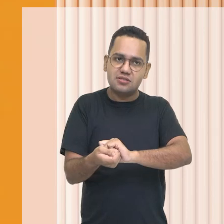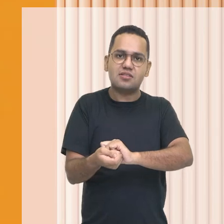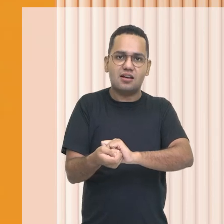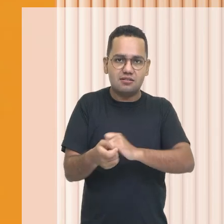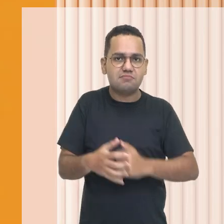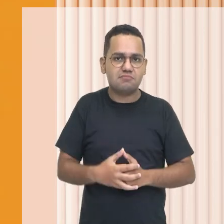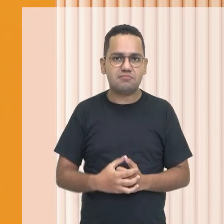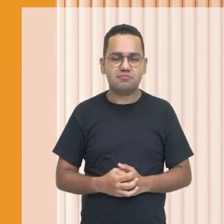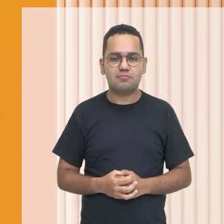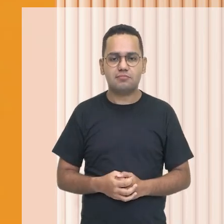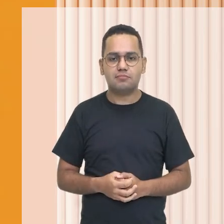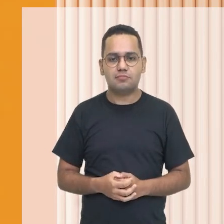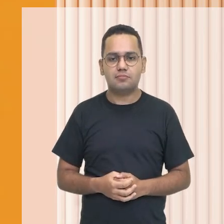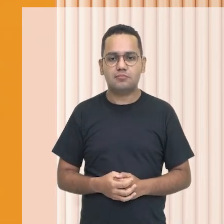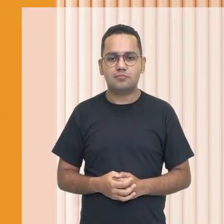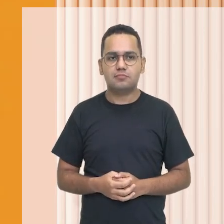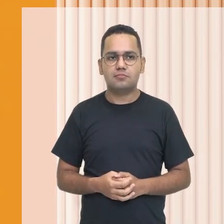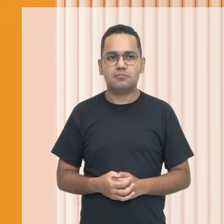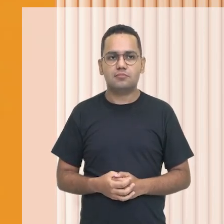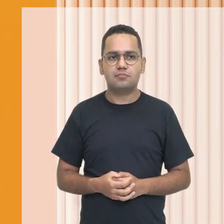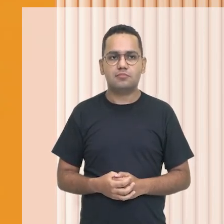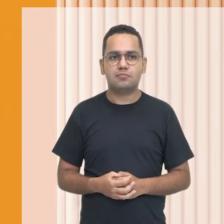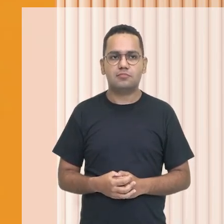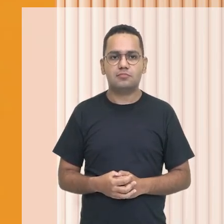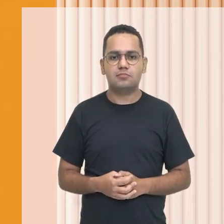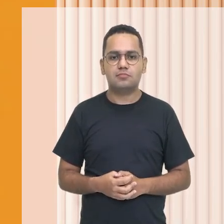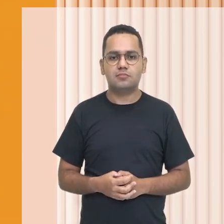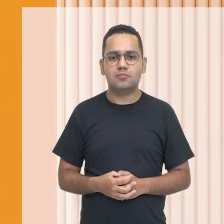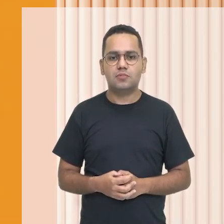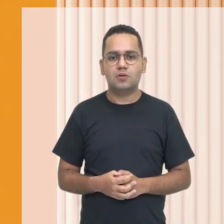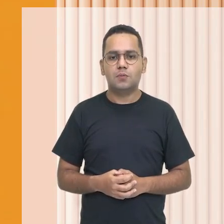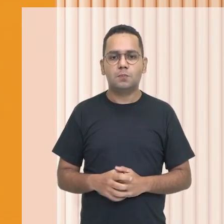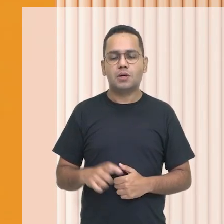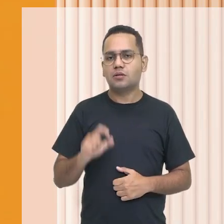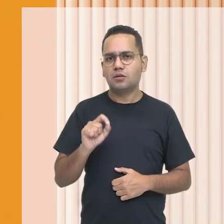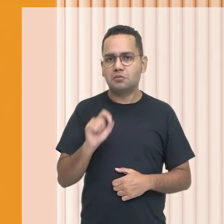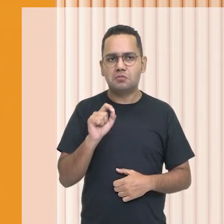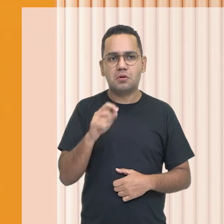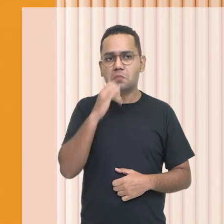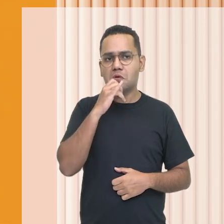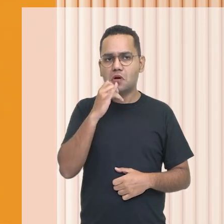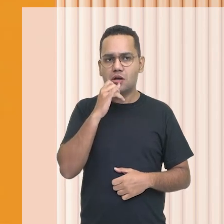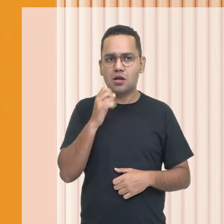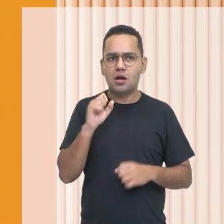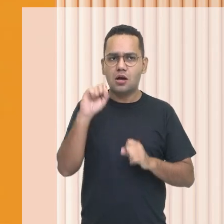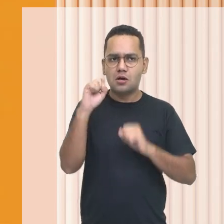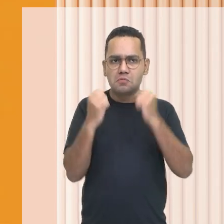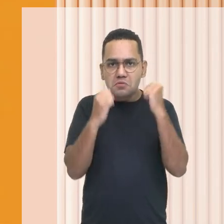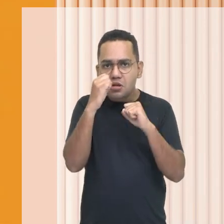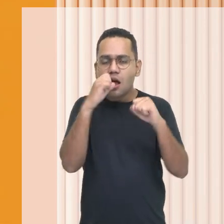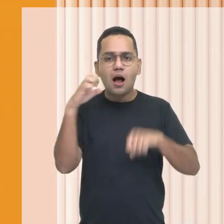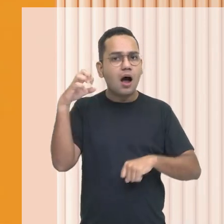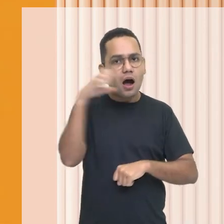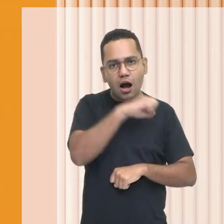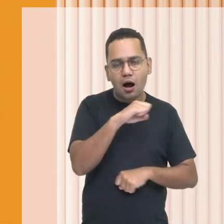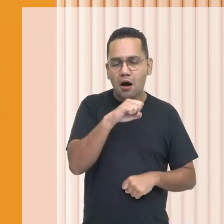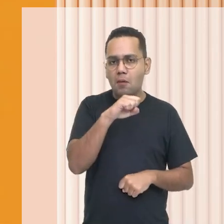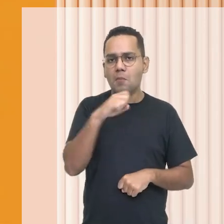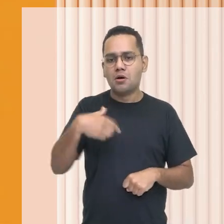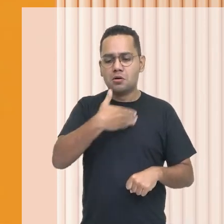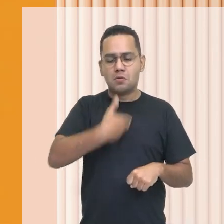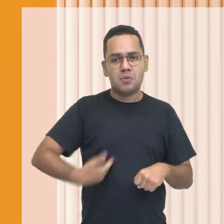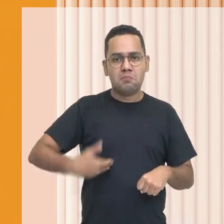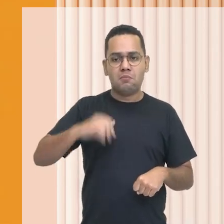chute inicial ali, numa rápida industrialização com o governo JK,